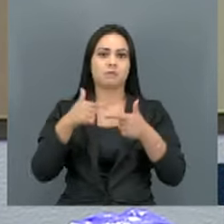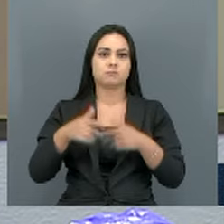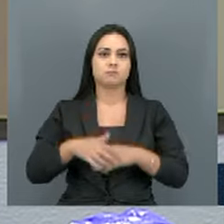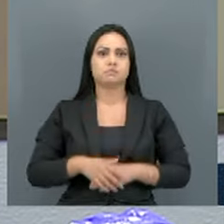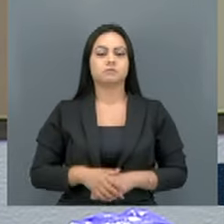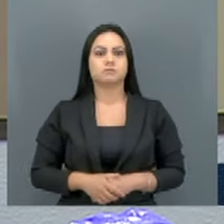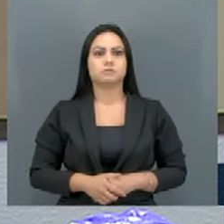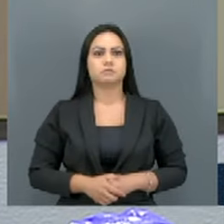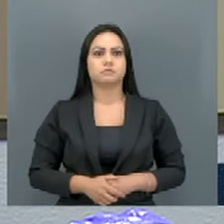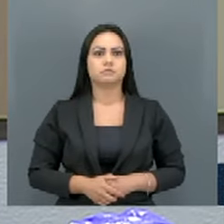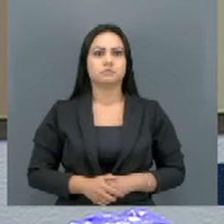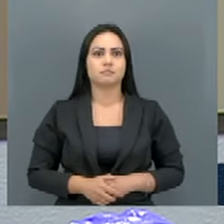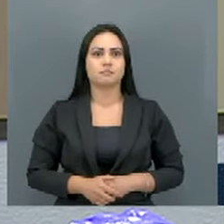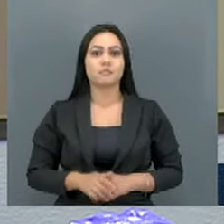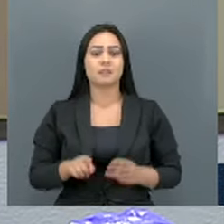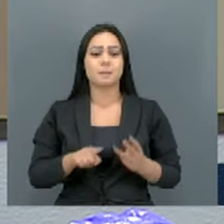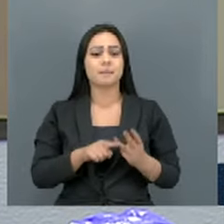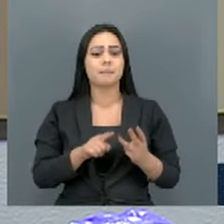para